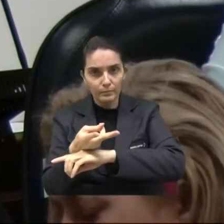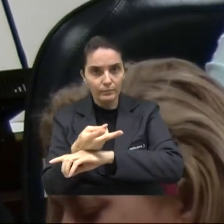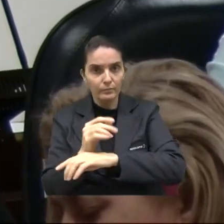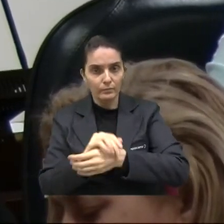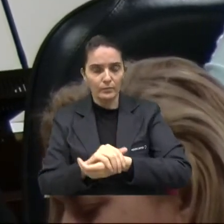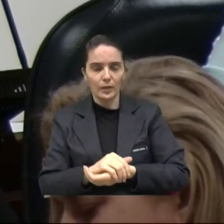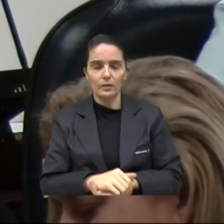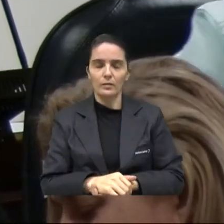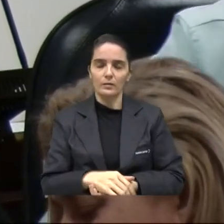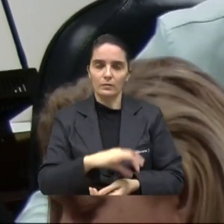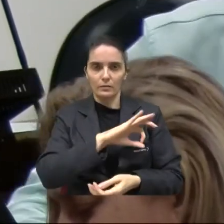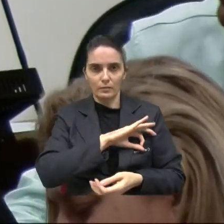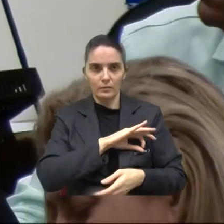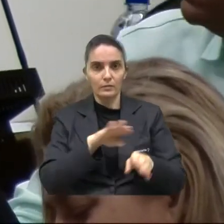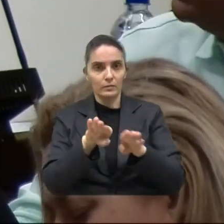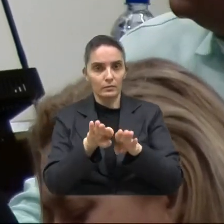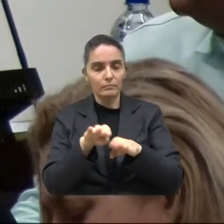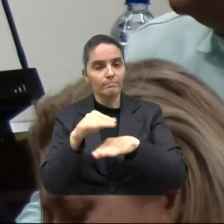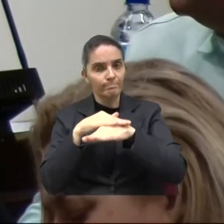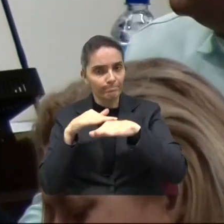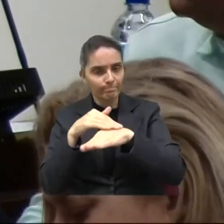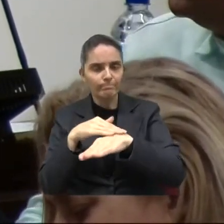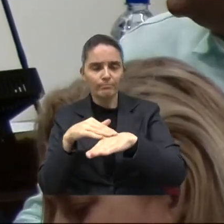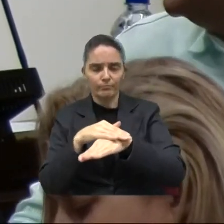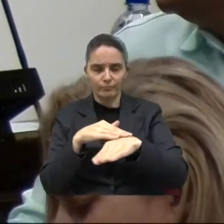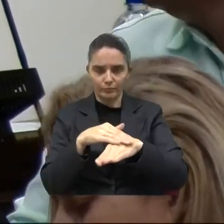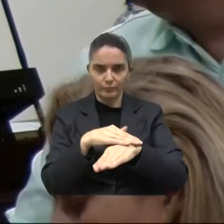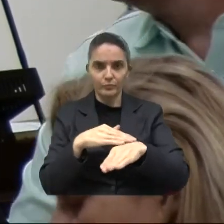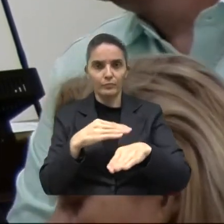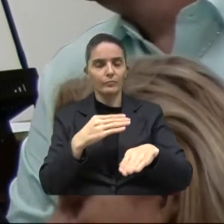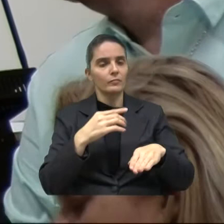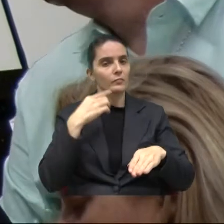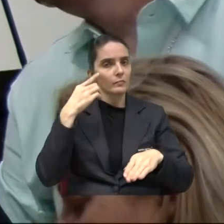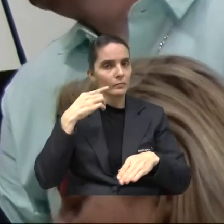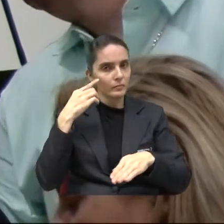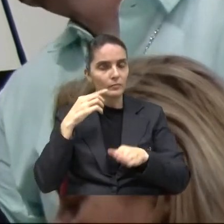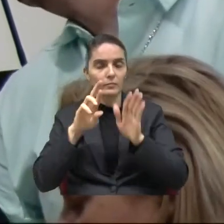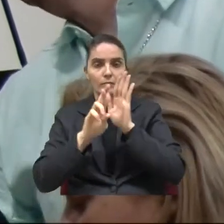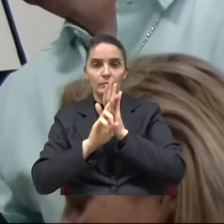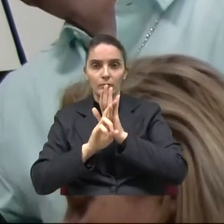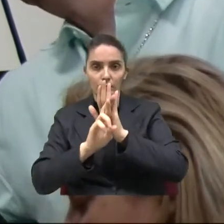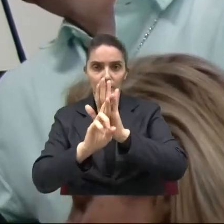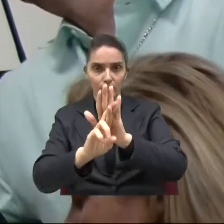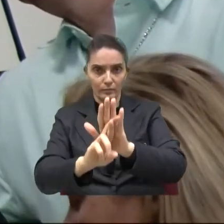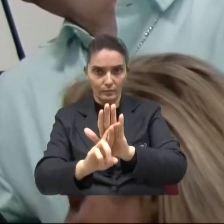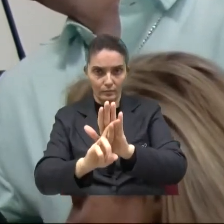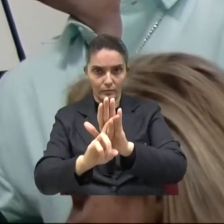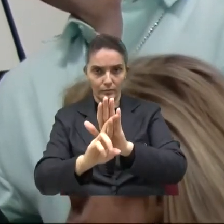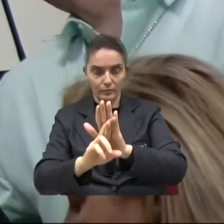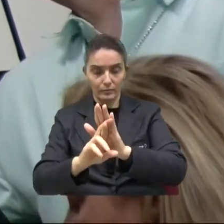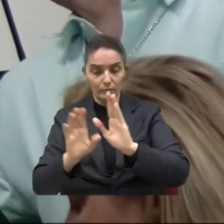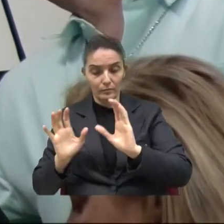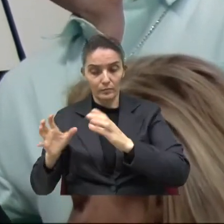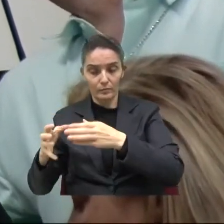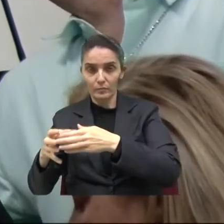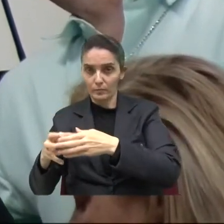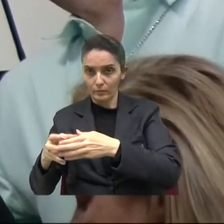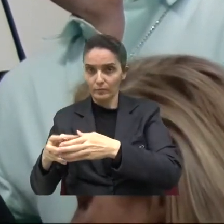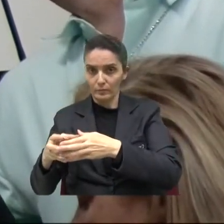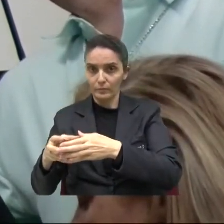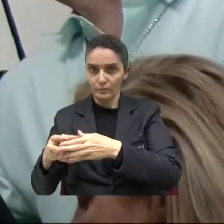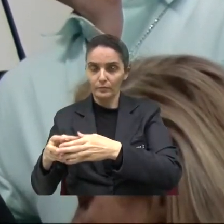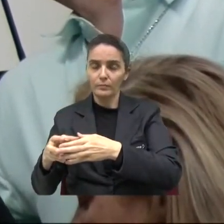verdade, o diálogo entre os advogados, representantes dos movimentos que ali estão,